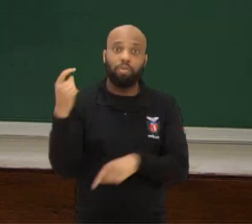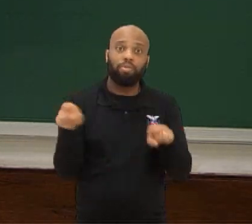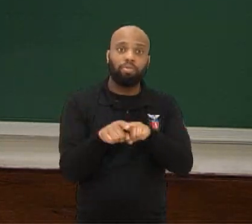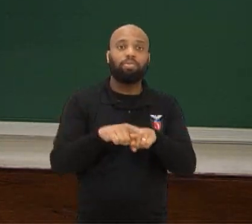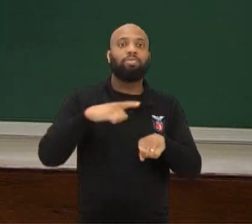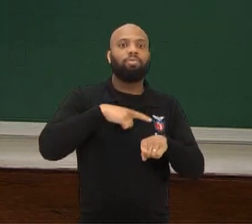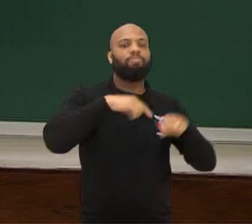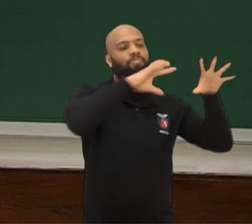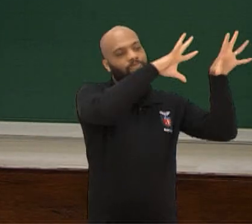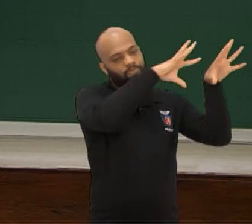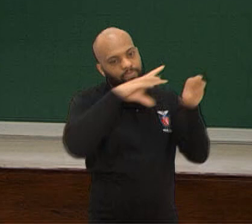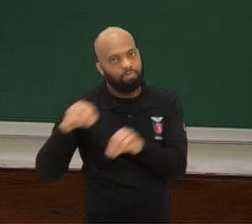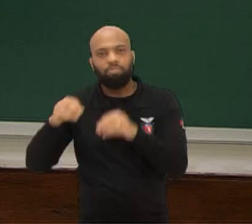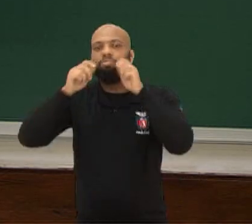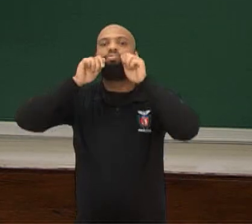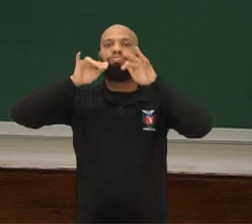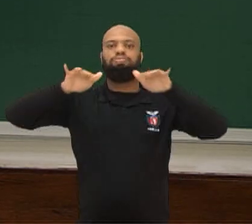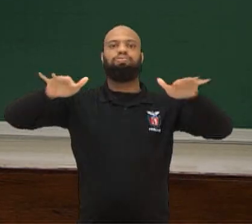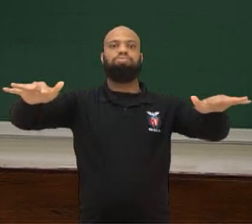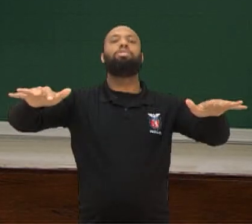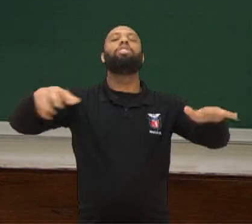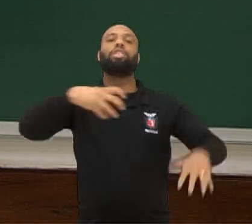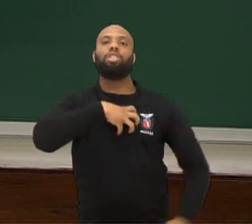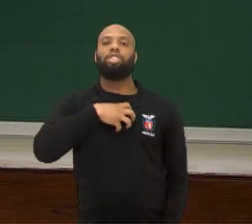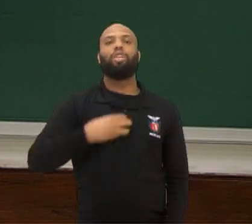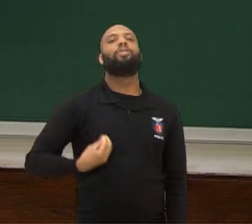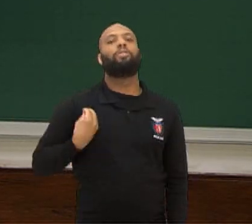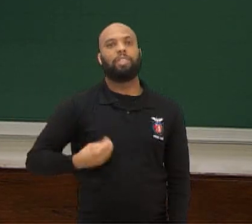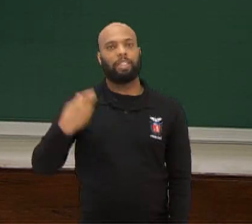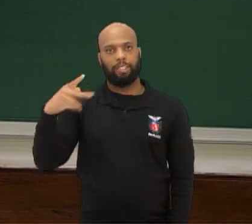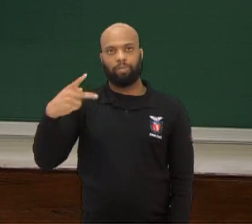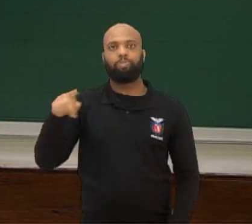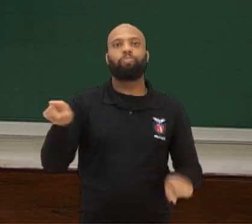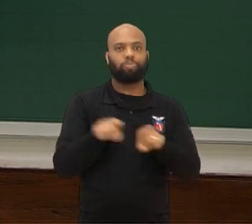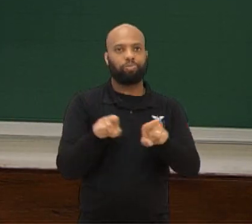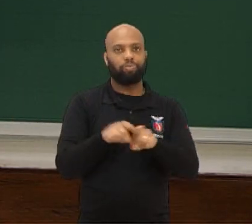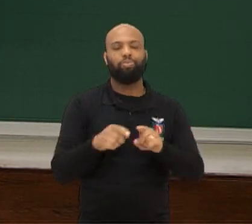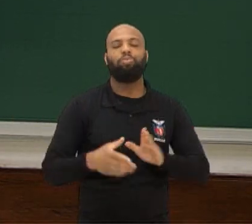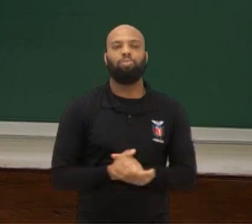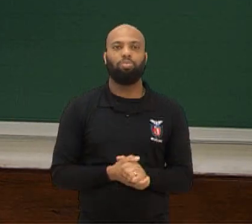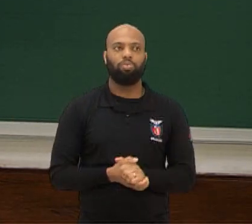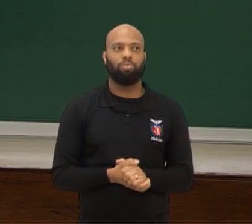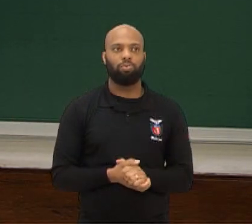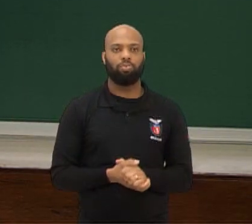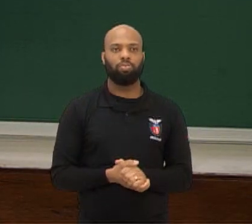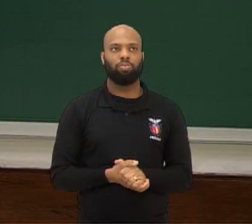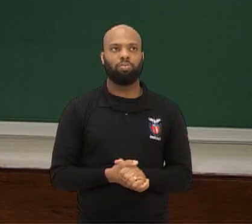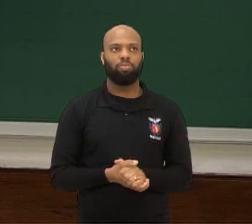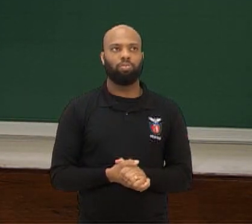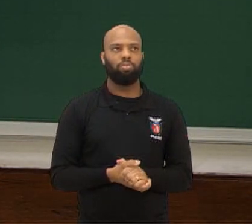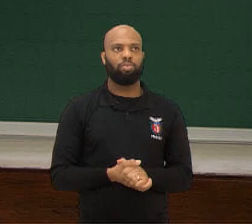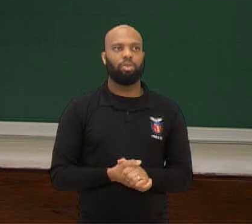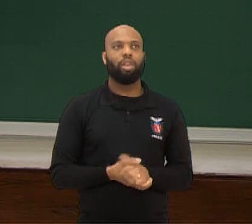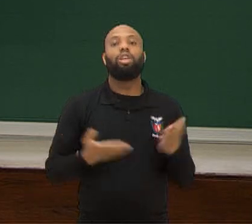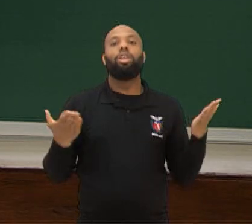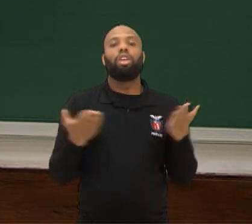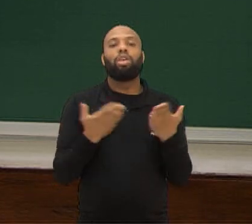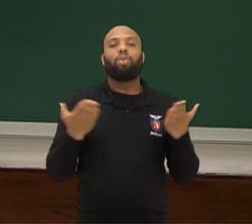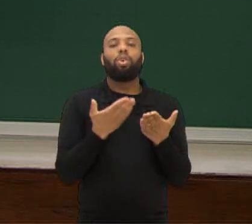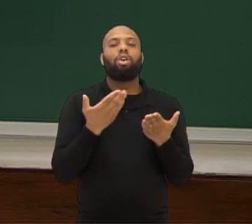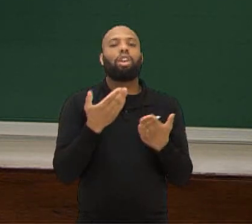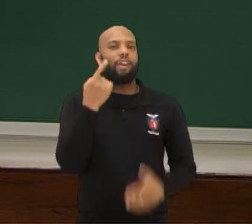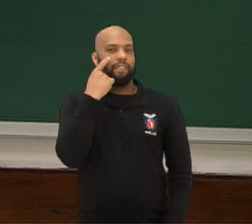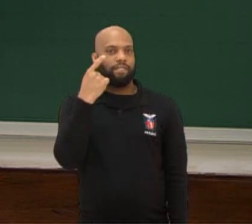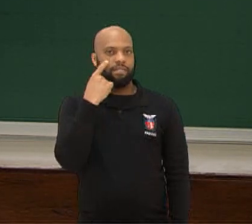dos movimentos migratórios, difundiu esse modo de viver para além do Rio Grande do Sul, certo? E aí, vamos